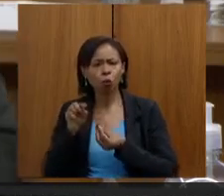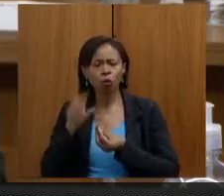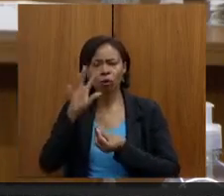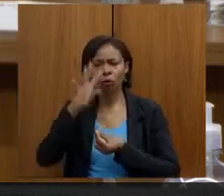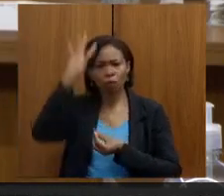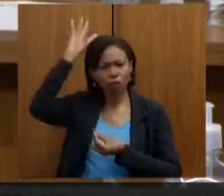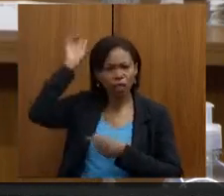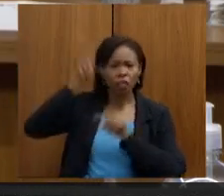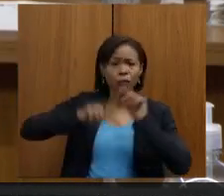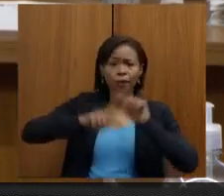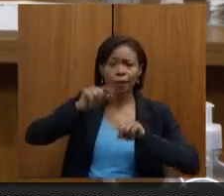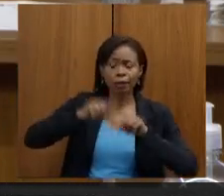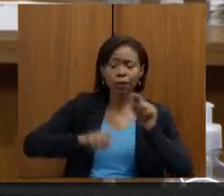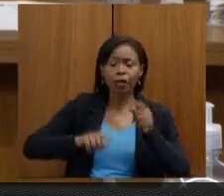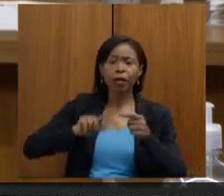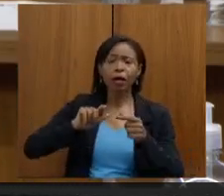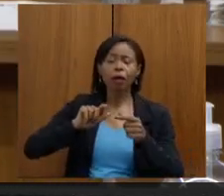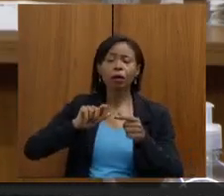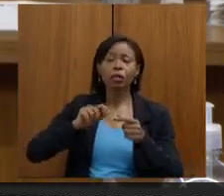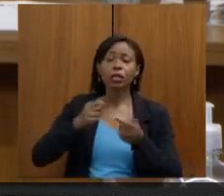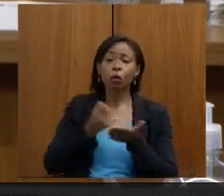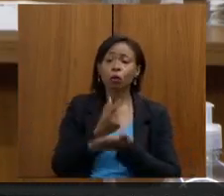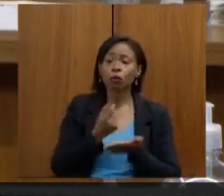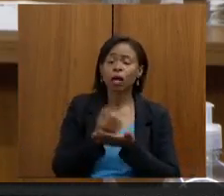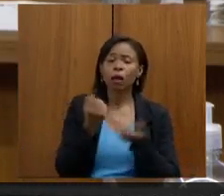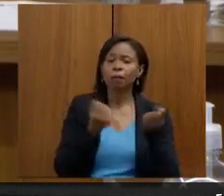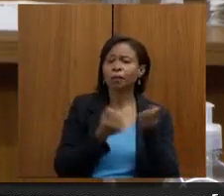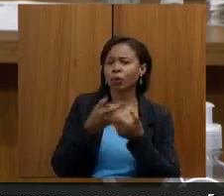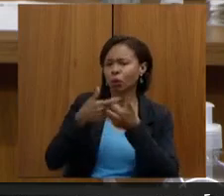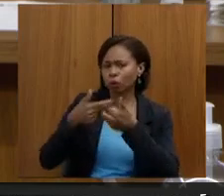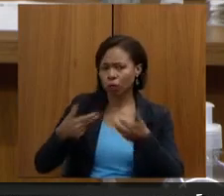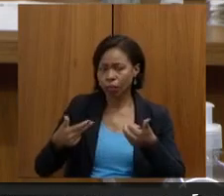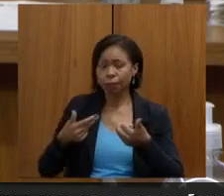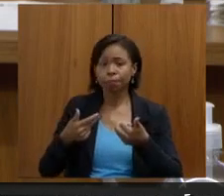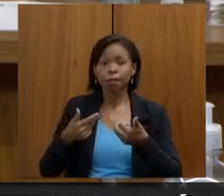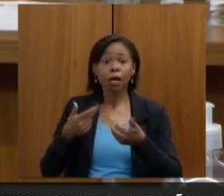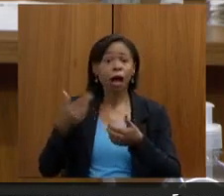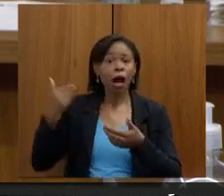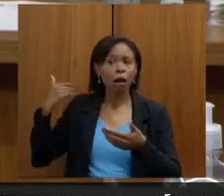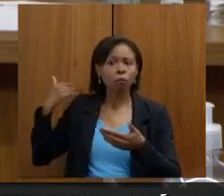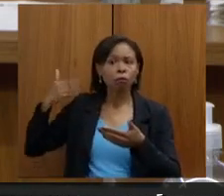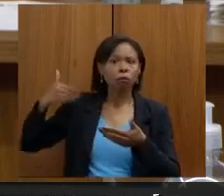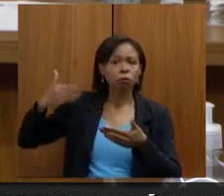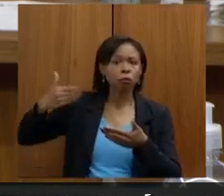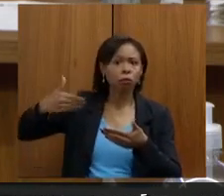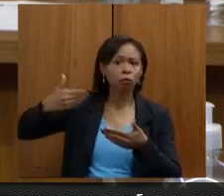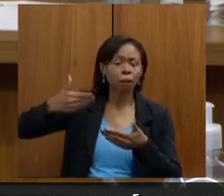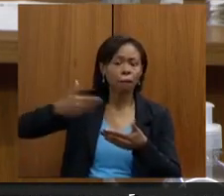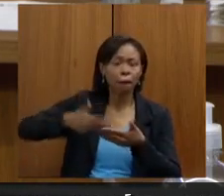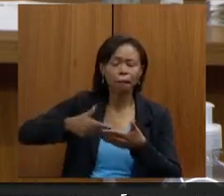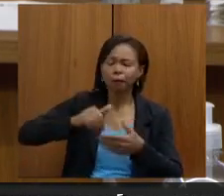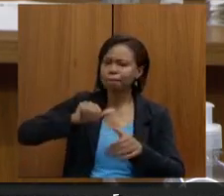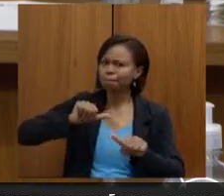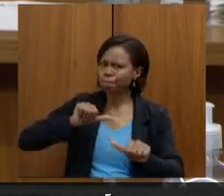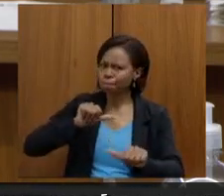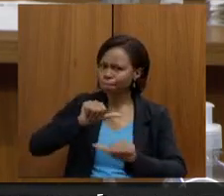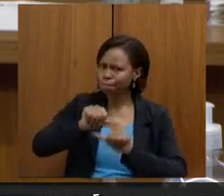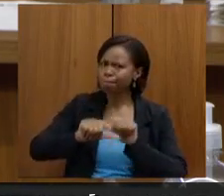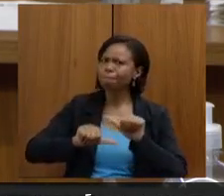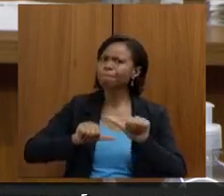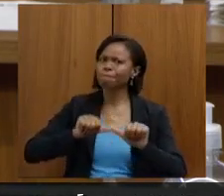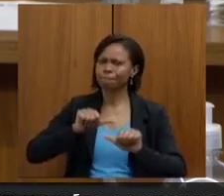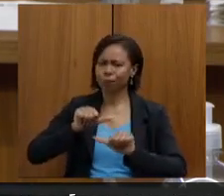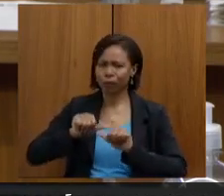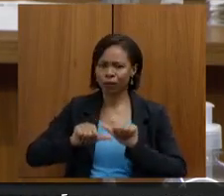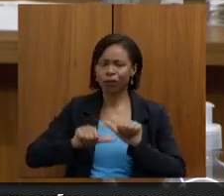termos de manutenção e aquisição de viaturas e materiais de lá para cá o retrato mudou bastante e Um